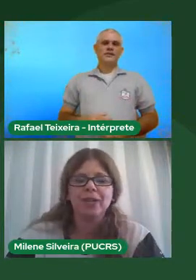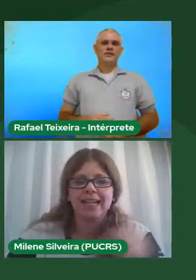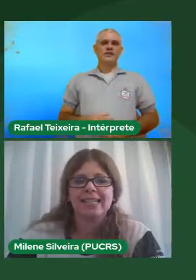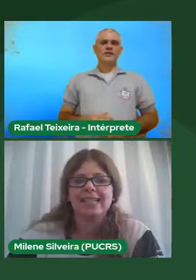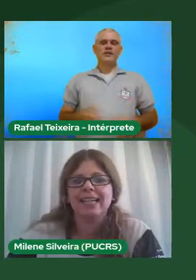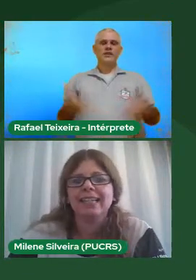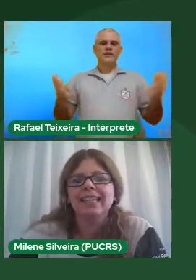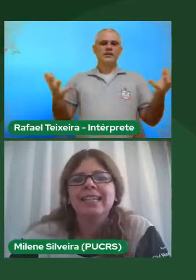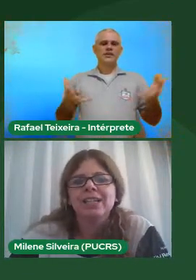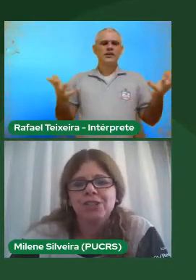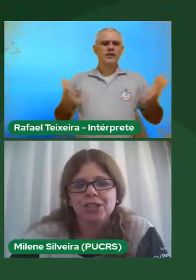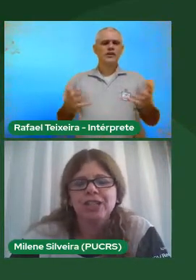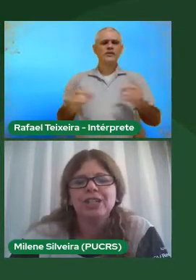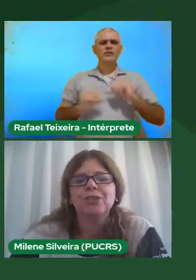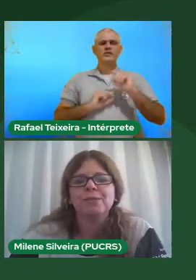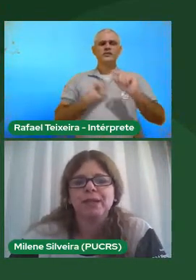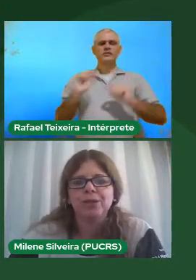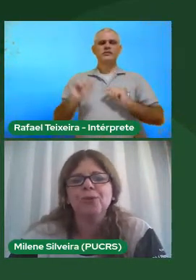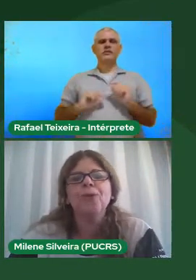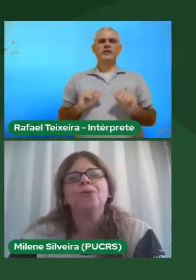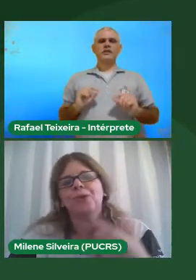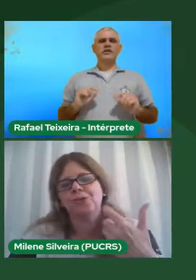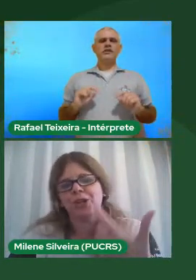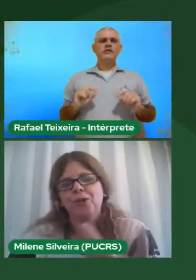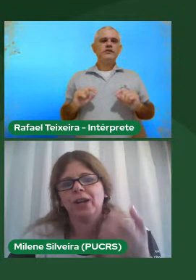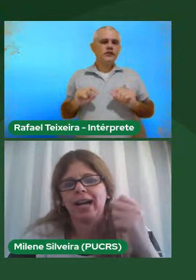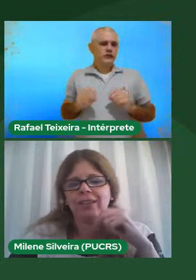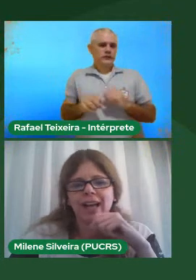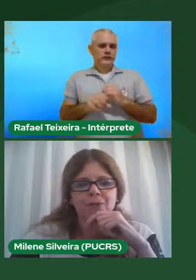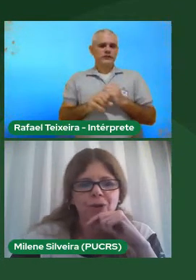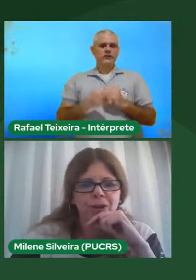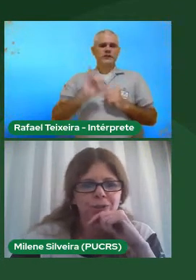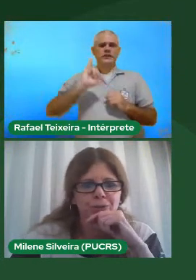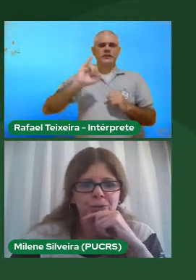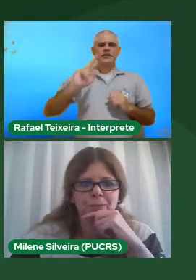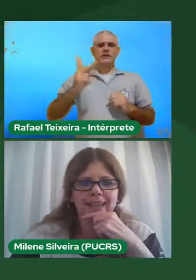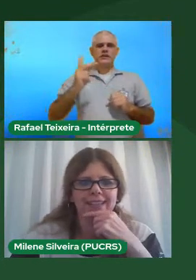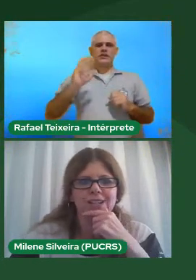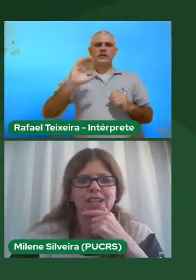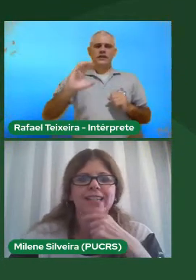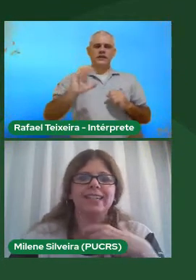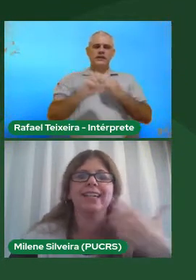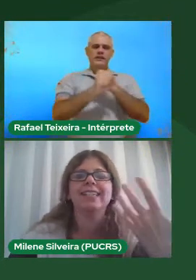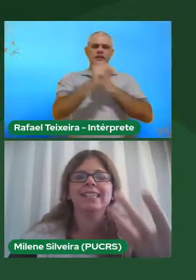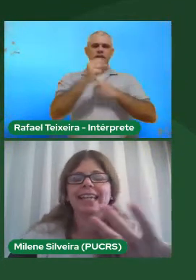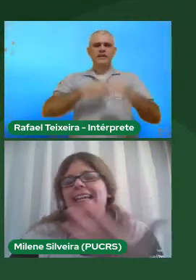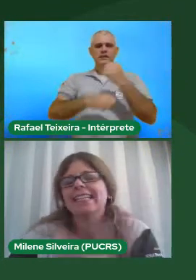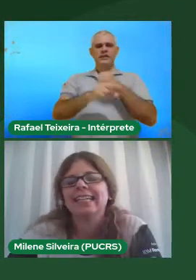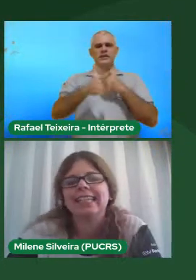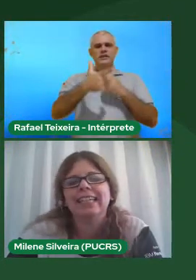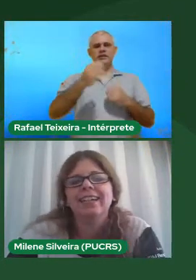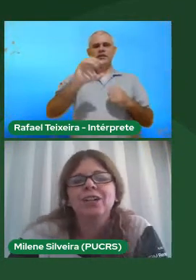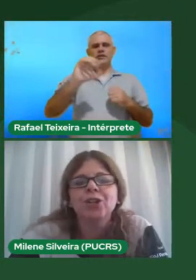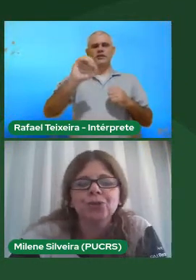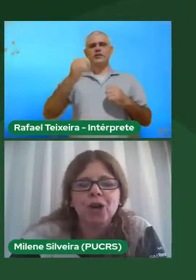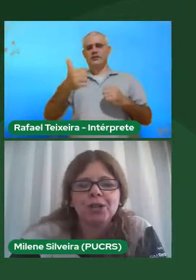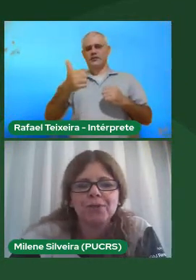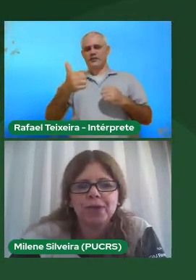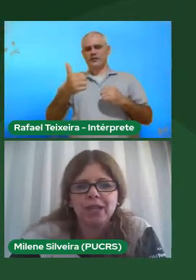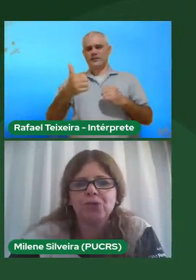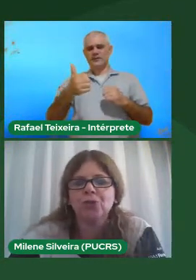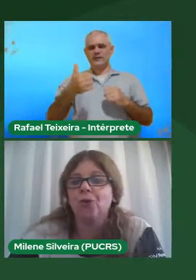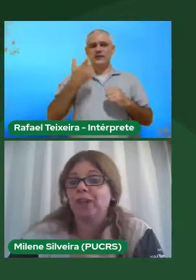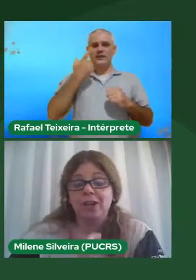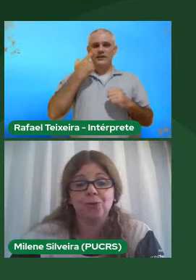lá o IHC de 2001. Eu tinha colocado lá a foto do Ben e da Jenny antes. Tem eles aqui no